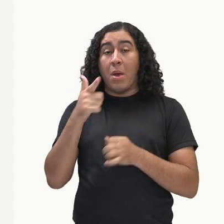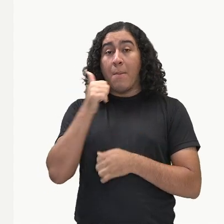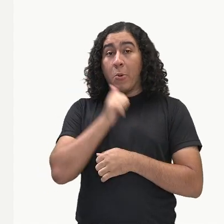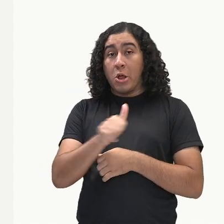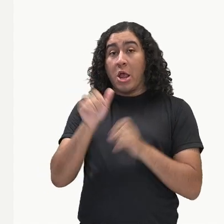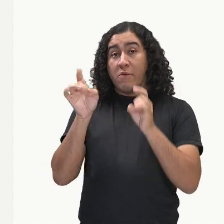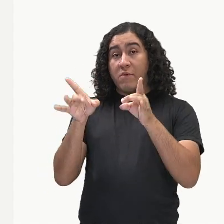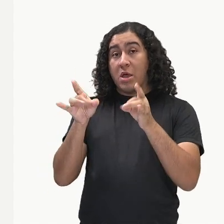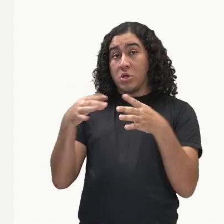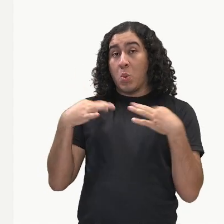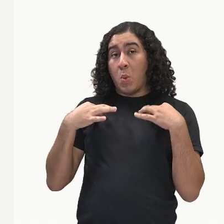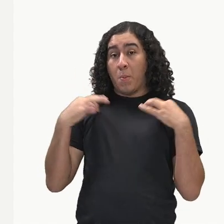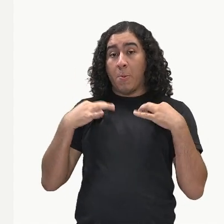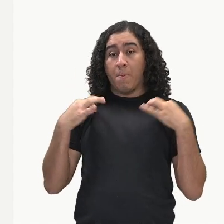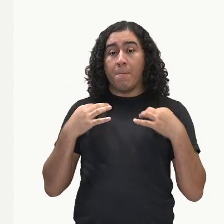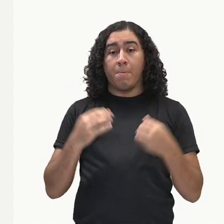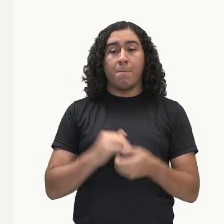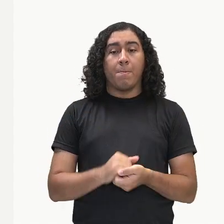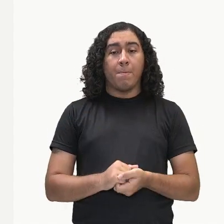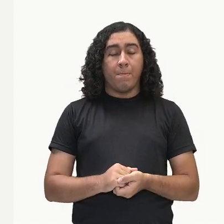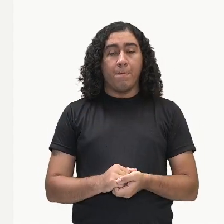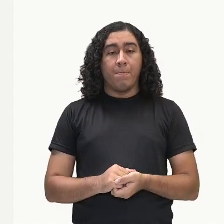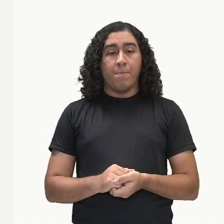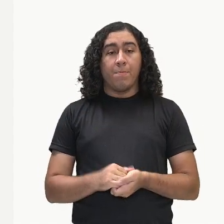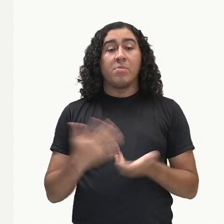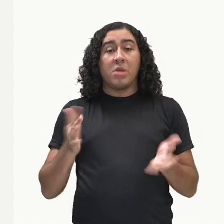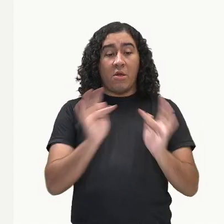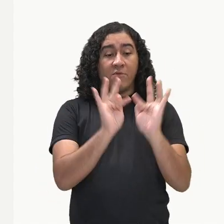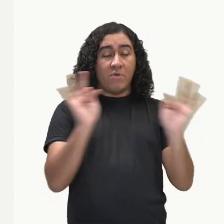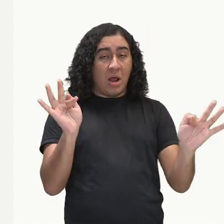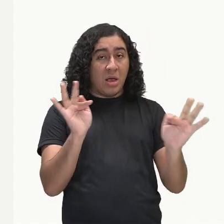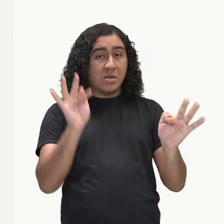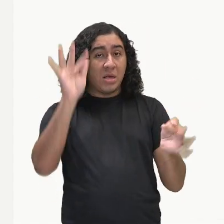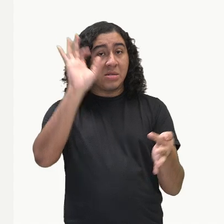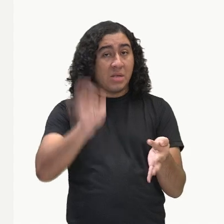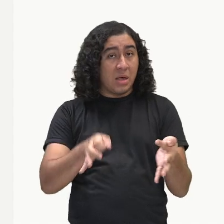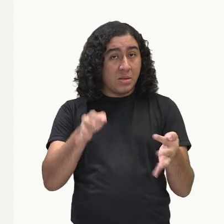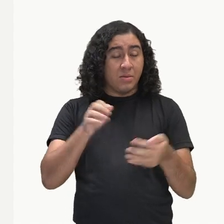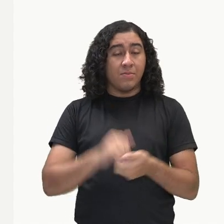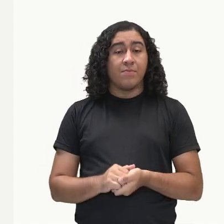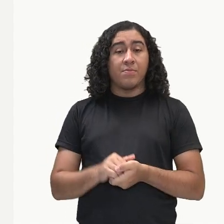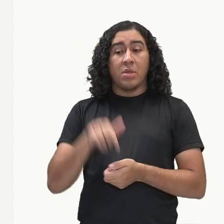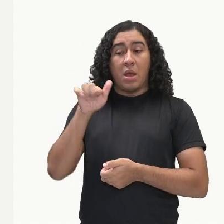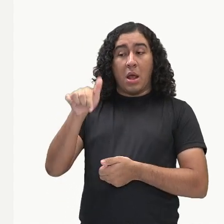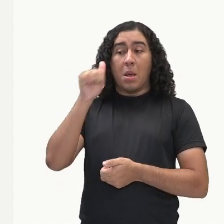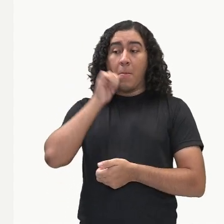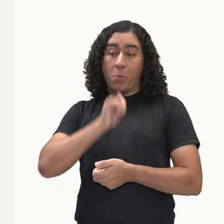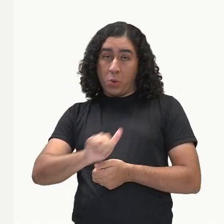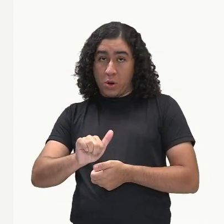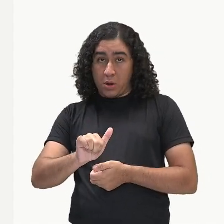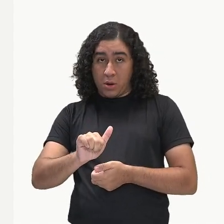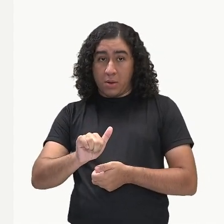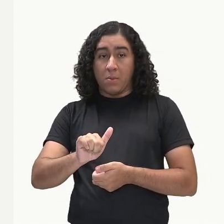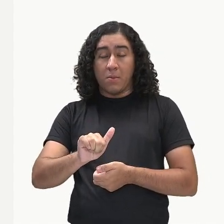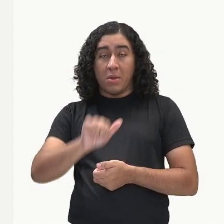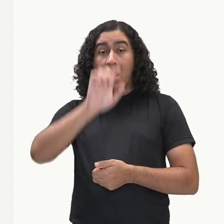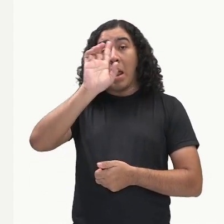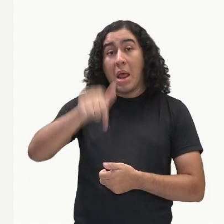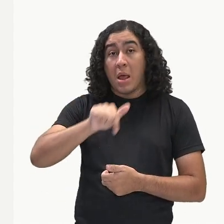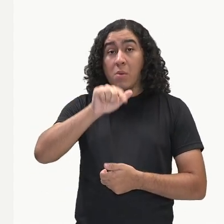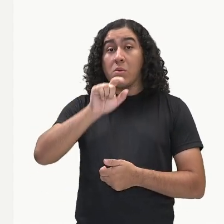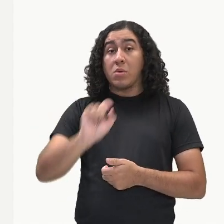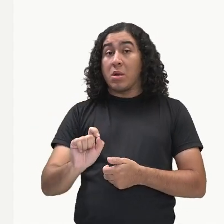né? Uma vendedora, right? Aqui eu estou afirmando, ó. She, que é ela. O is, que é o verbo to be, ela é